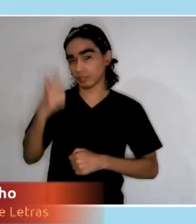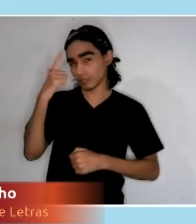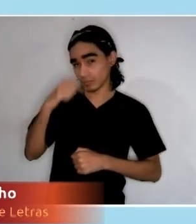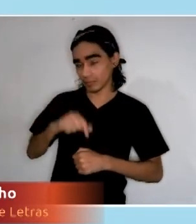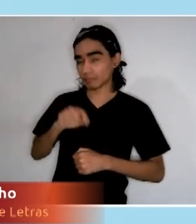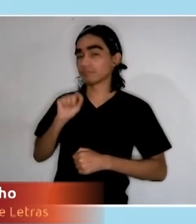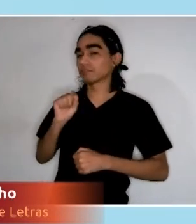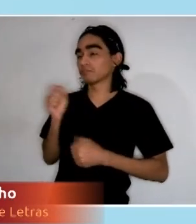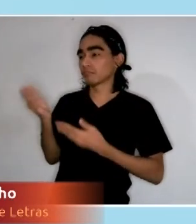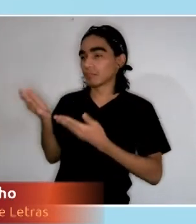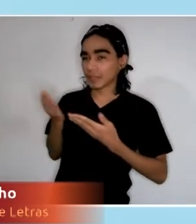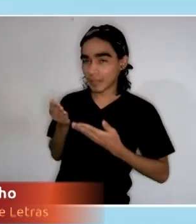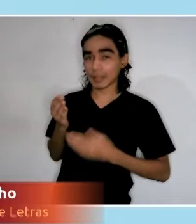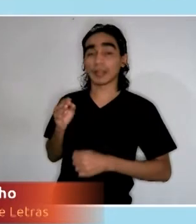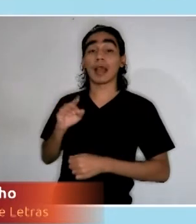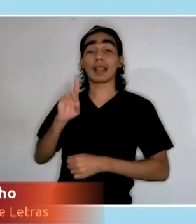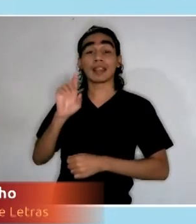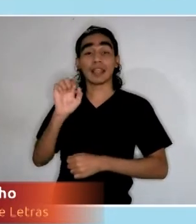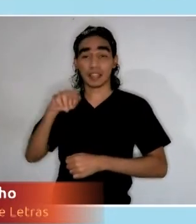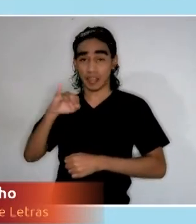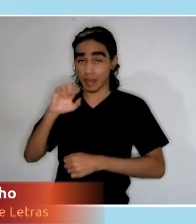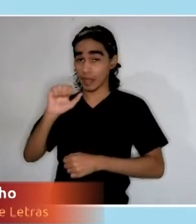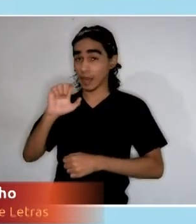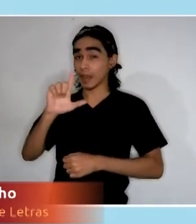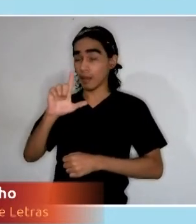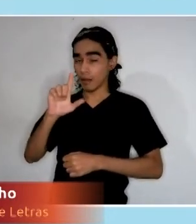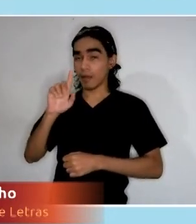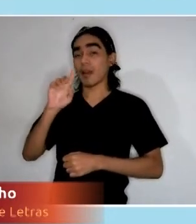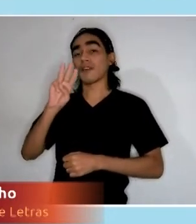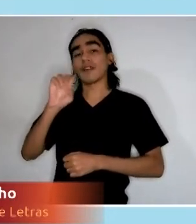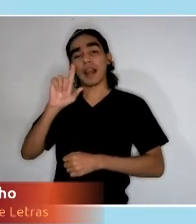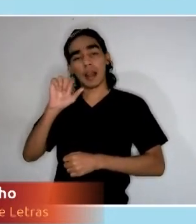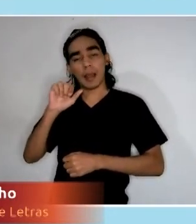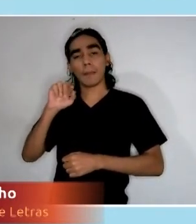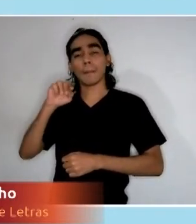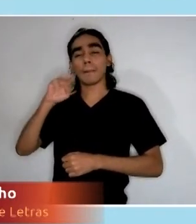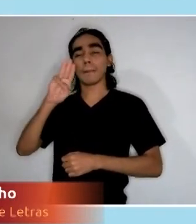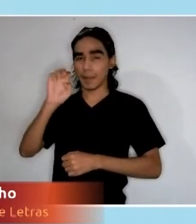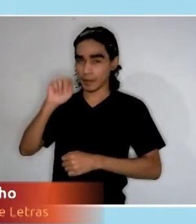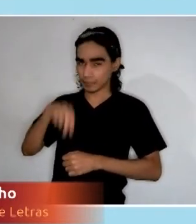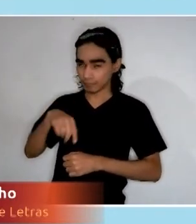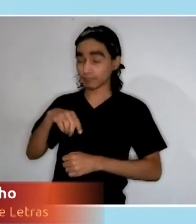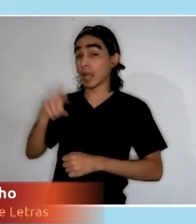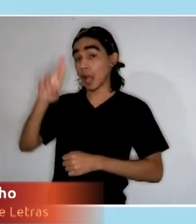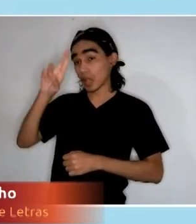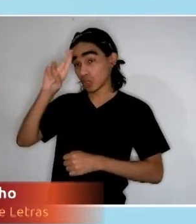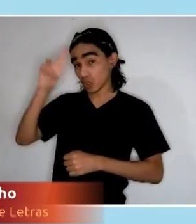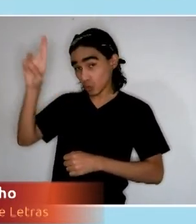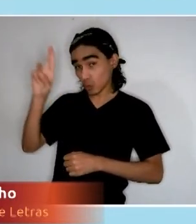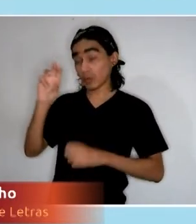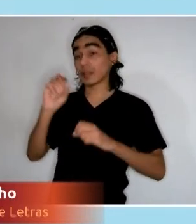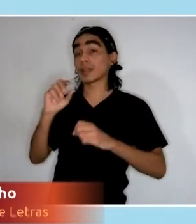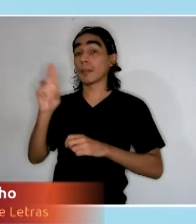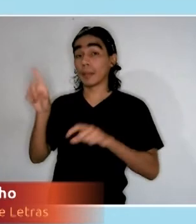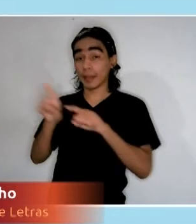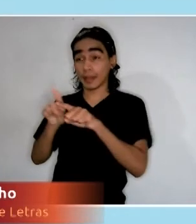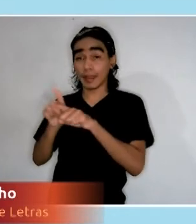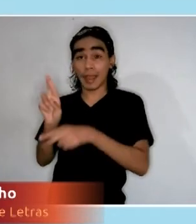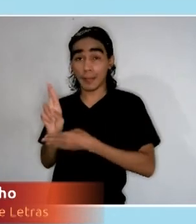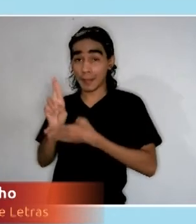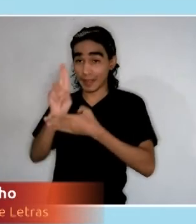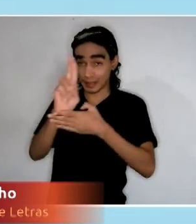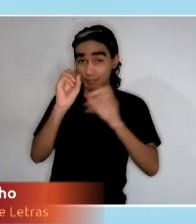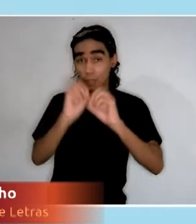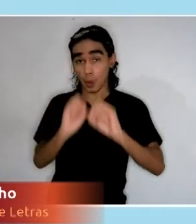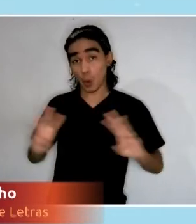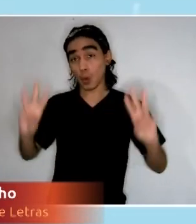Balaban, representante do Programa Mundial de Alimentos da ONU no Brasil e também diretor do Centro de Excelência contra a Fome.